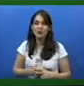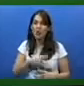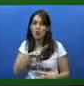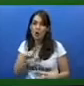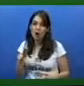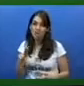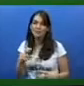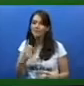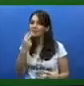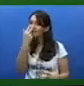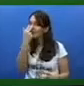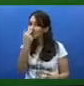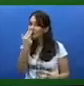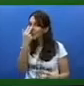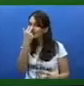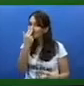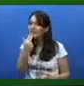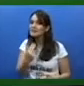falamos de